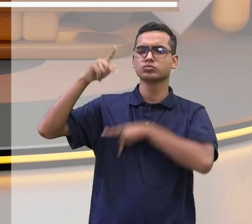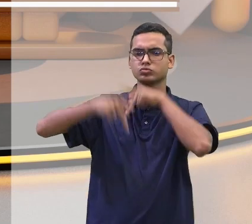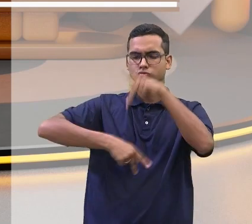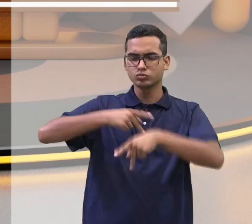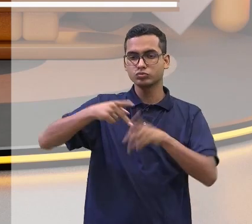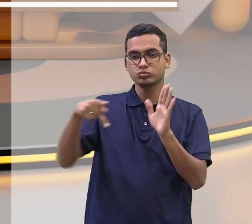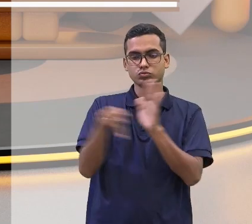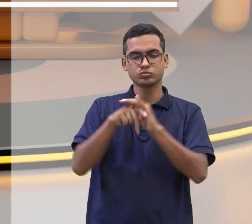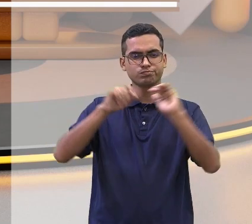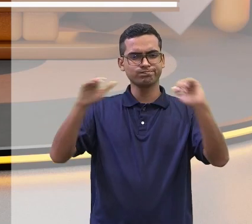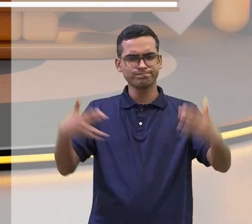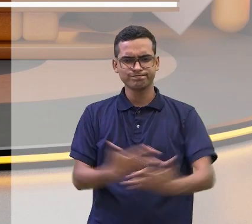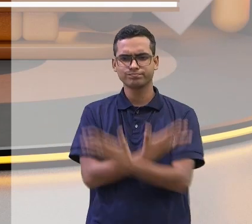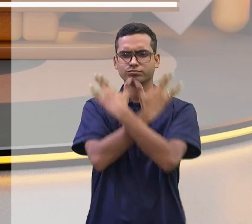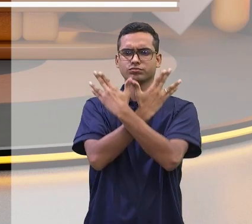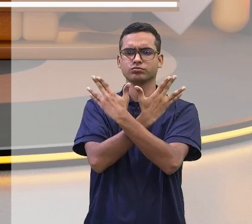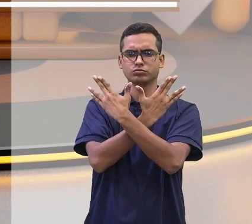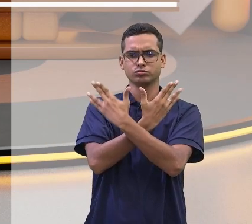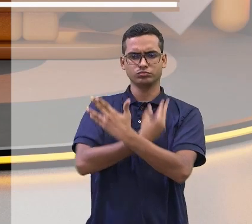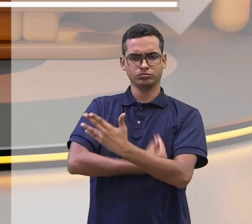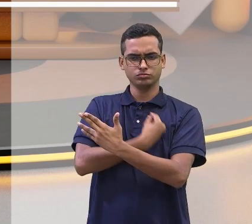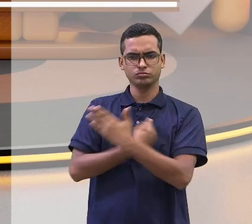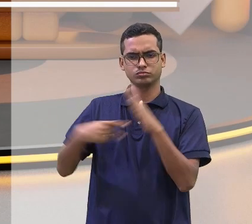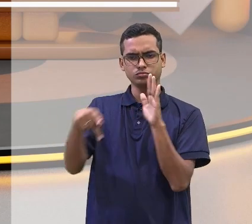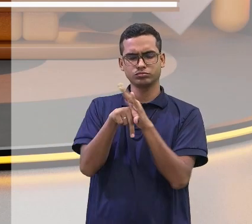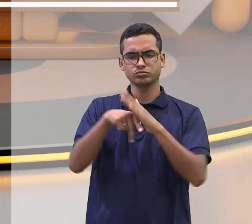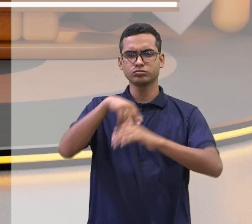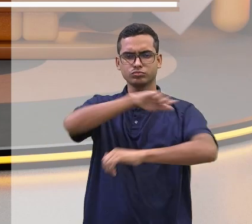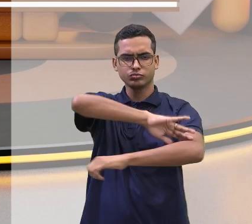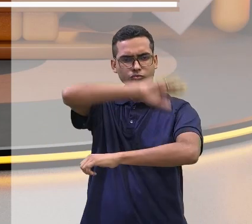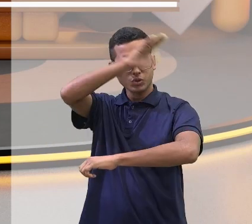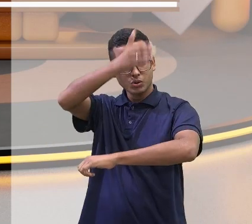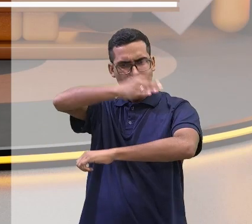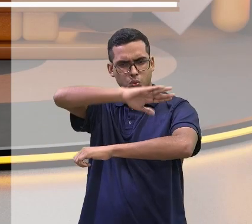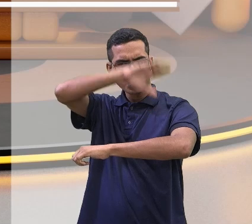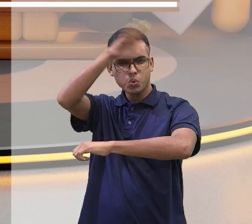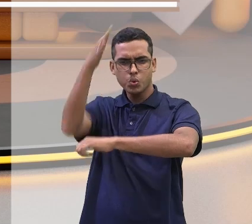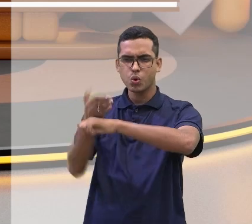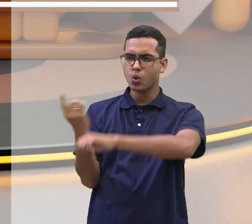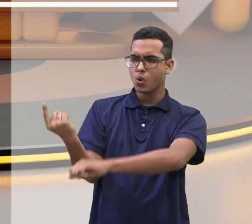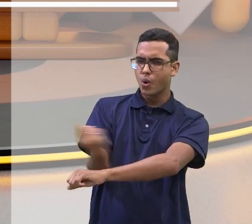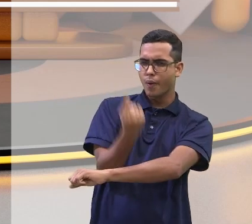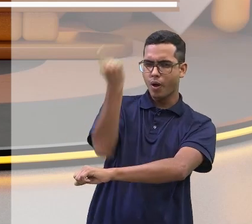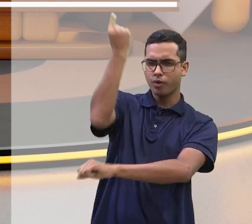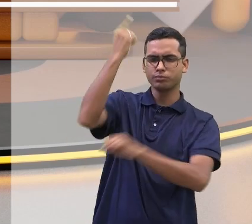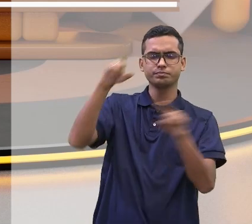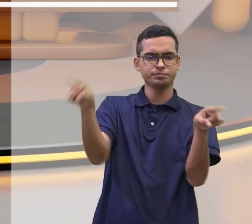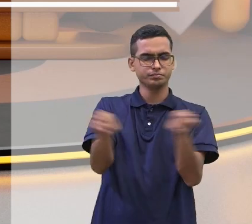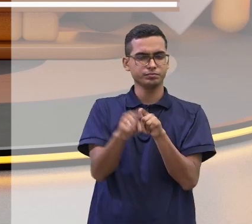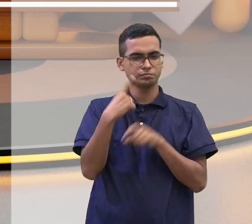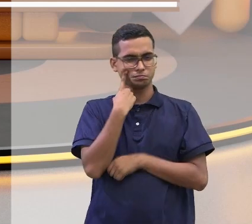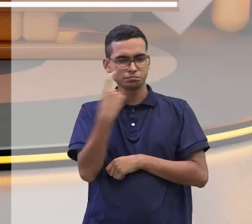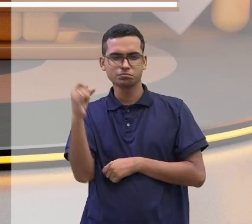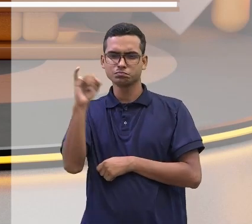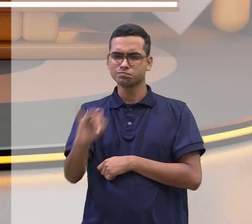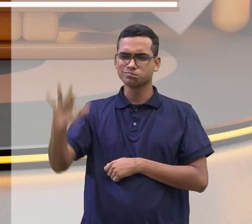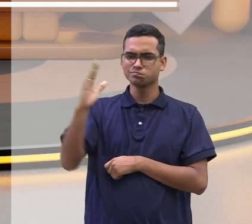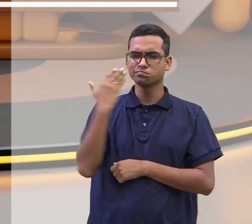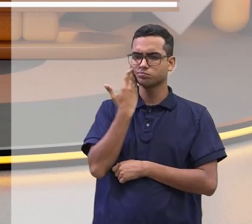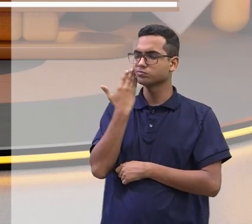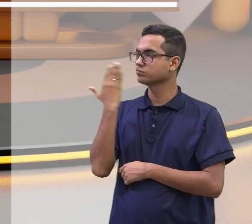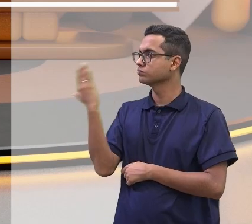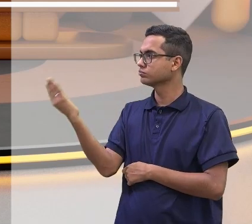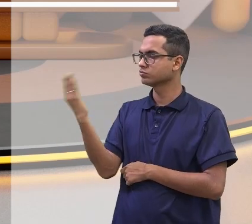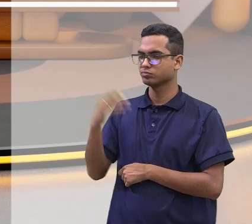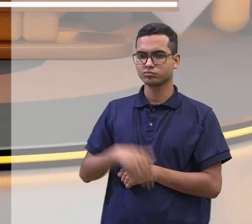inca, e eles viviam na Cordilheira dos Andes, em determinada altitude. Olha só, interessante essa imagem, vocês conseguem observar que parece